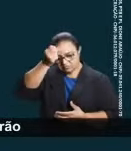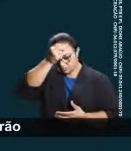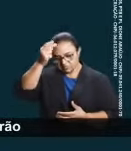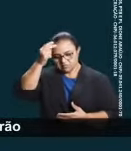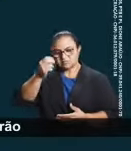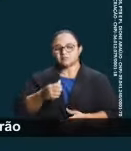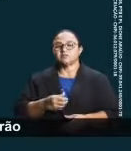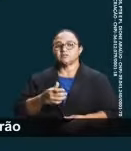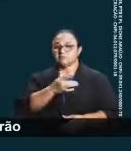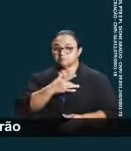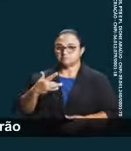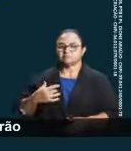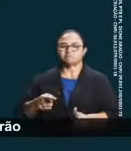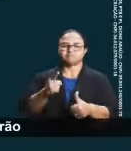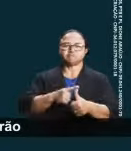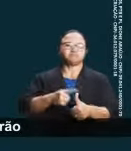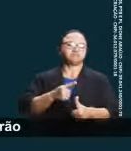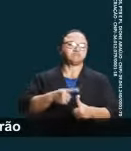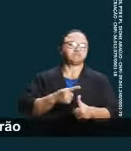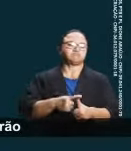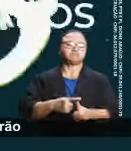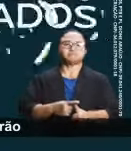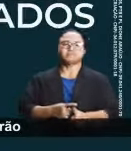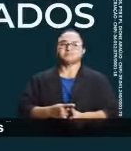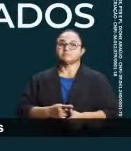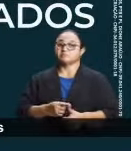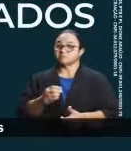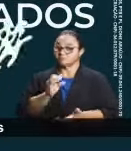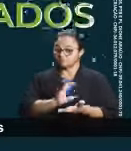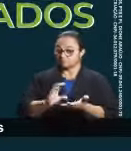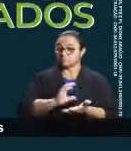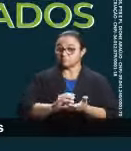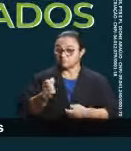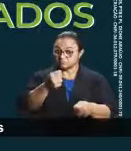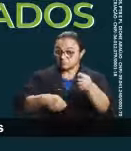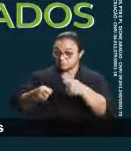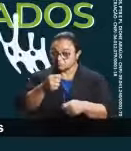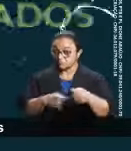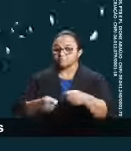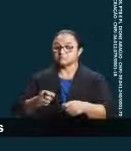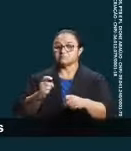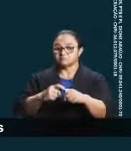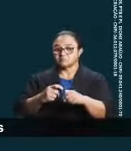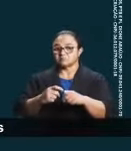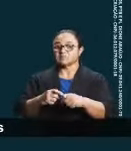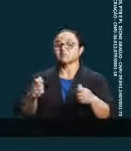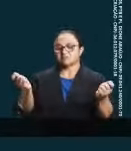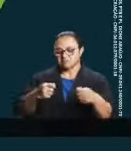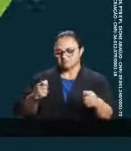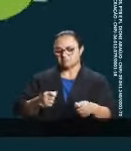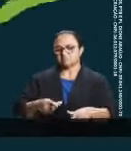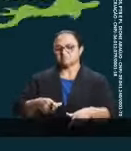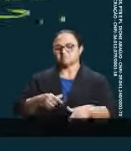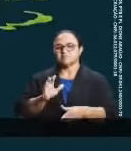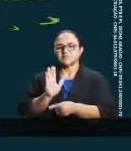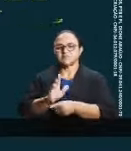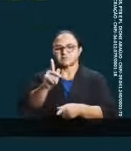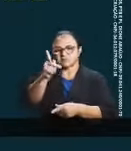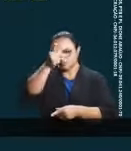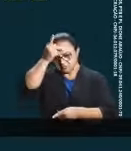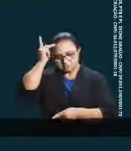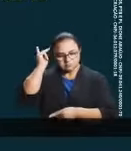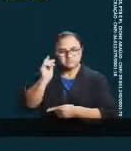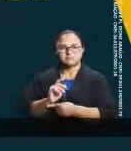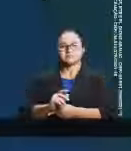saúde será tratada como prioridade os recursos serão bem administrados E os médicos vão ter condições de atender as pessoas